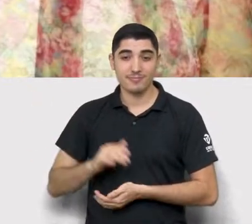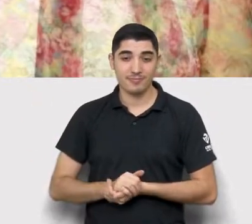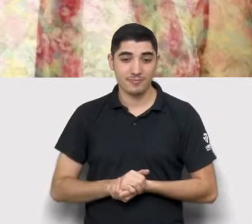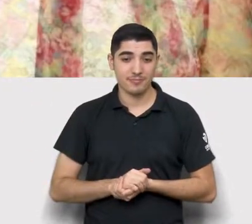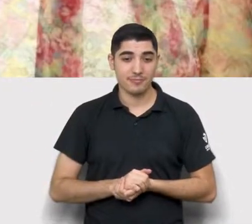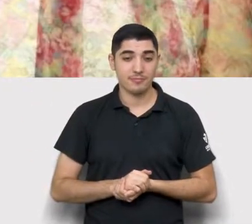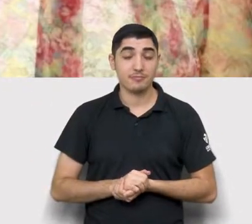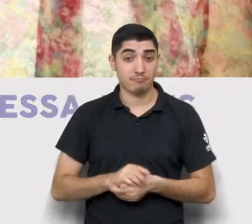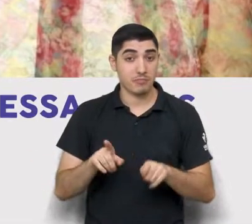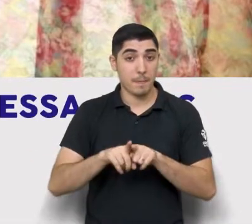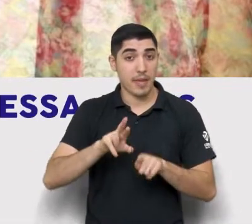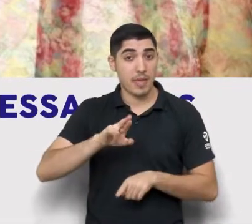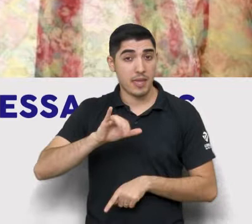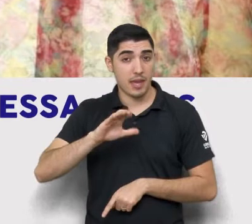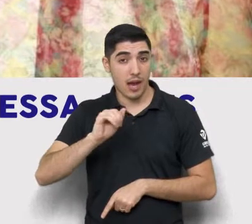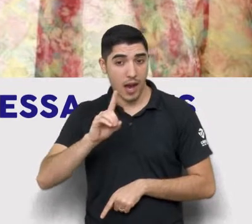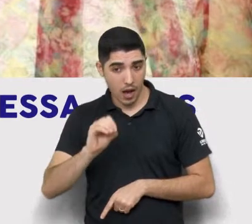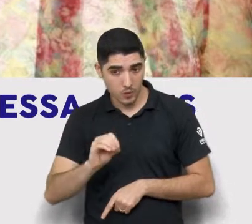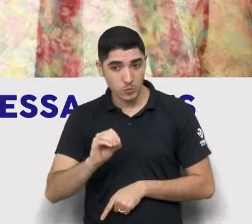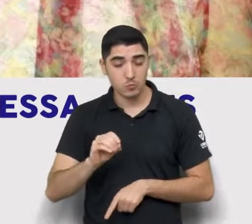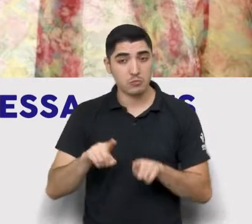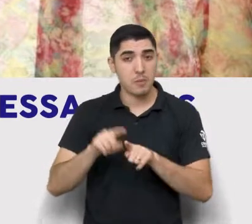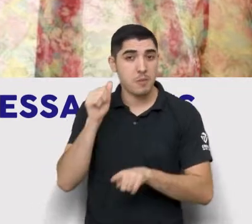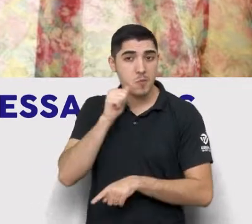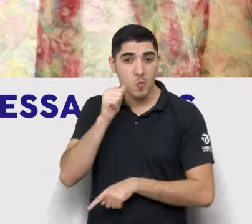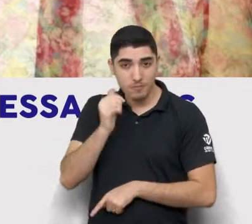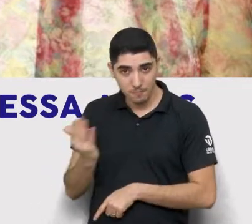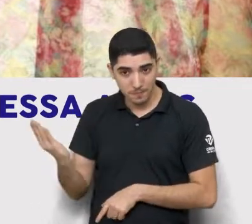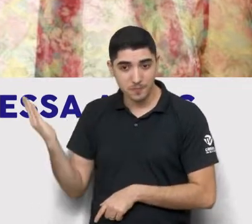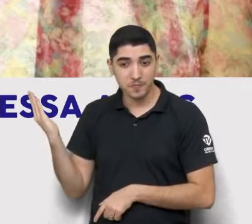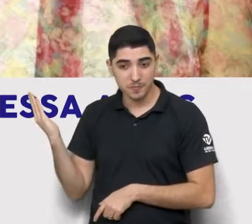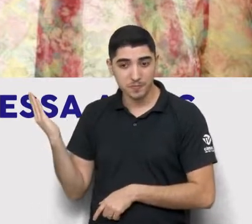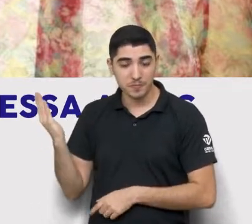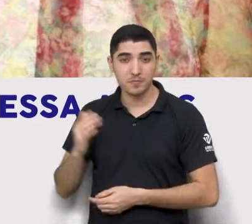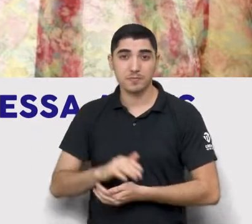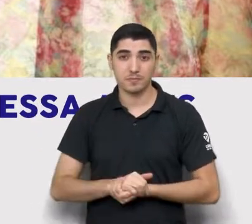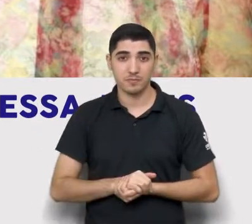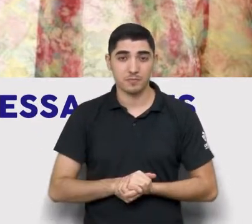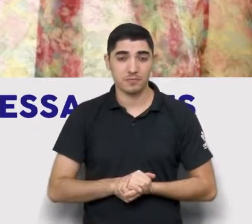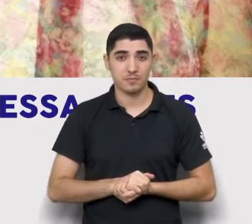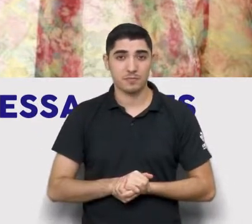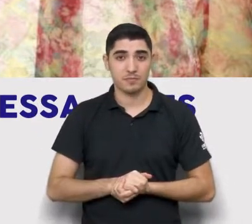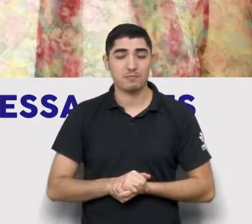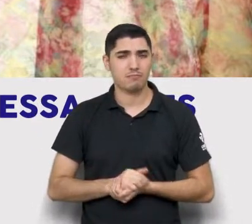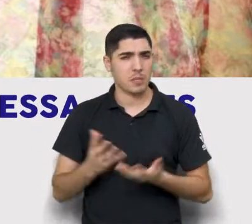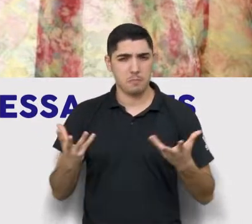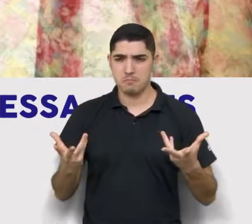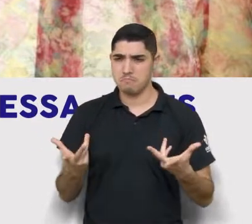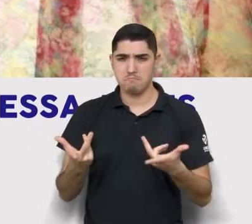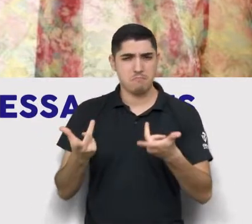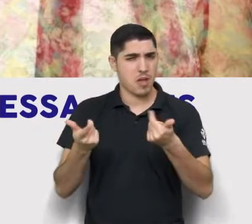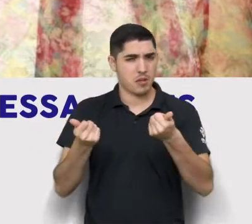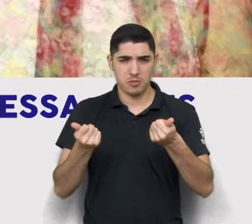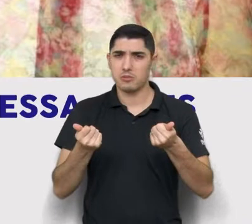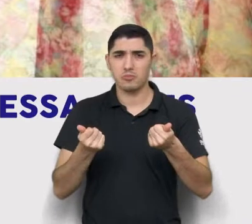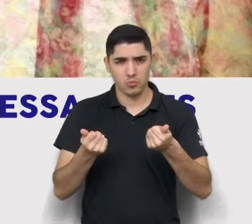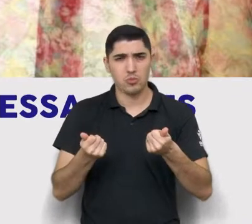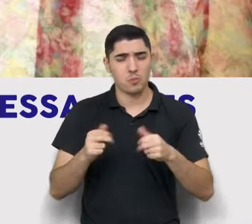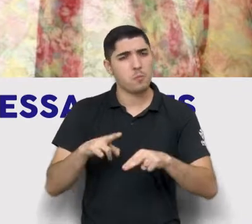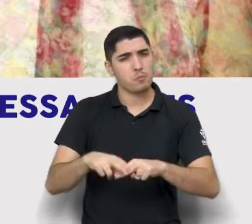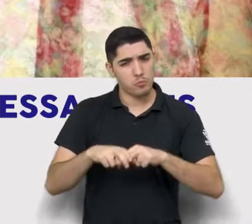Ricardo Balieiro, a Vanessa Alves, né? Uma poeta fantástica também, ousadíssima, uma